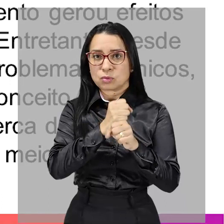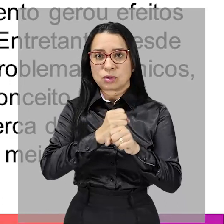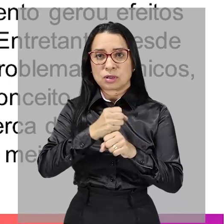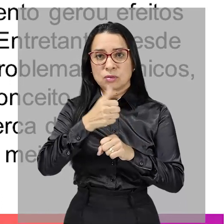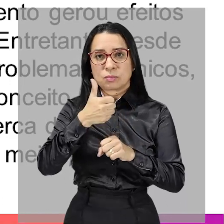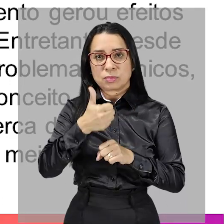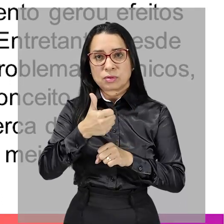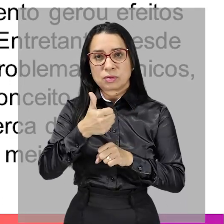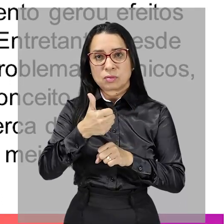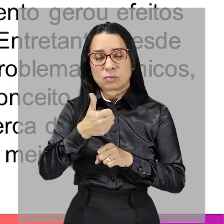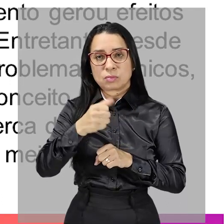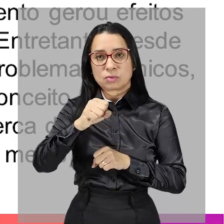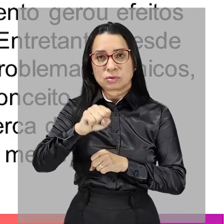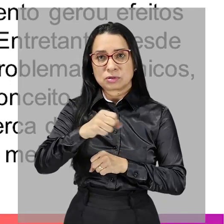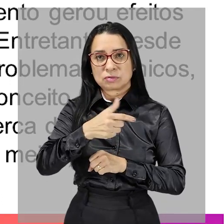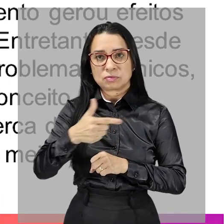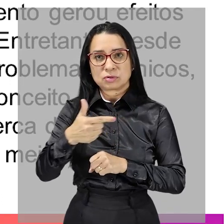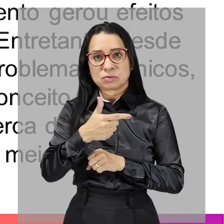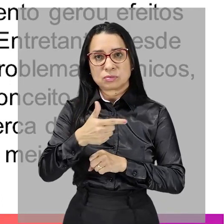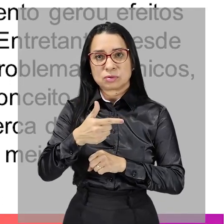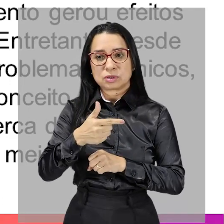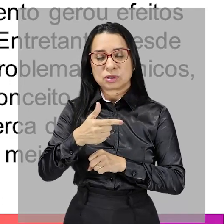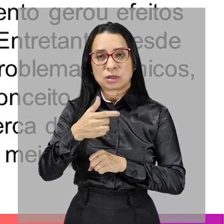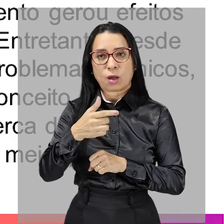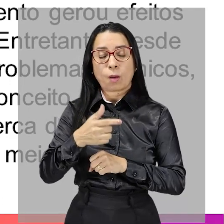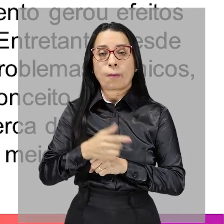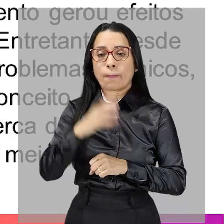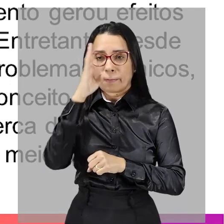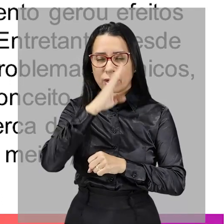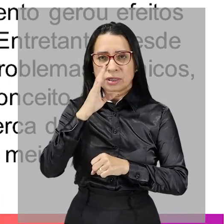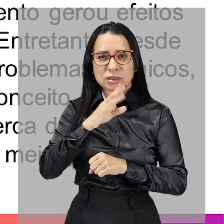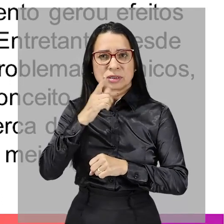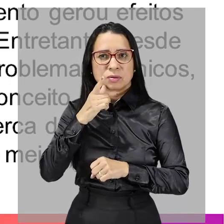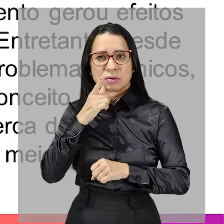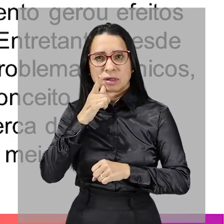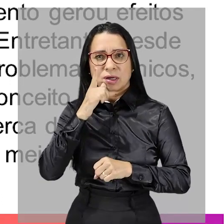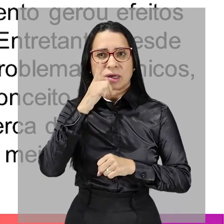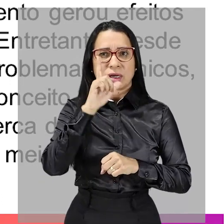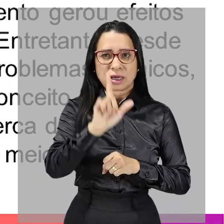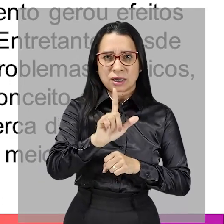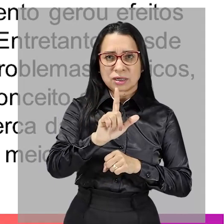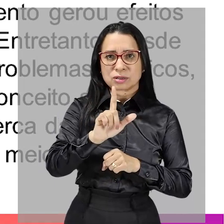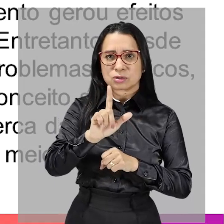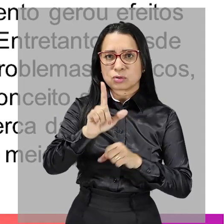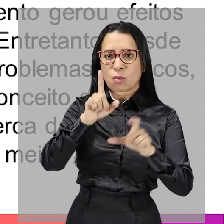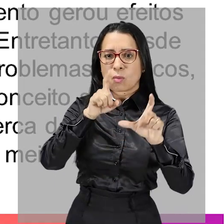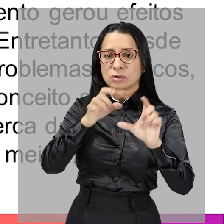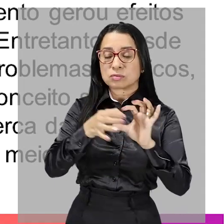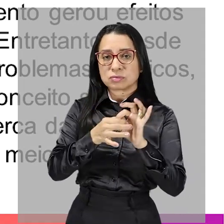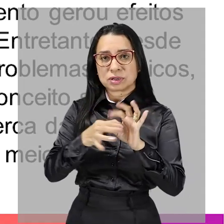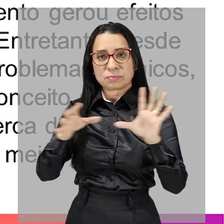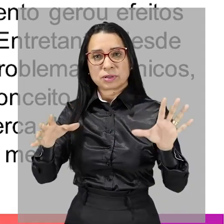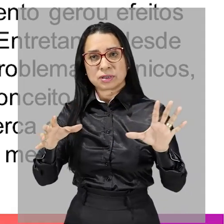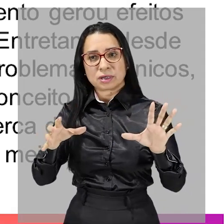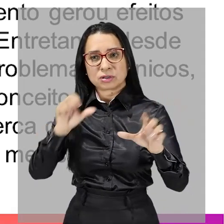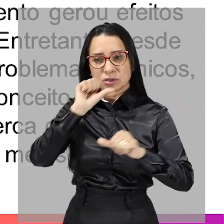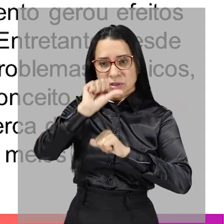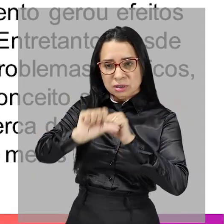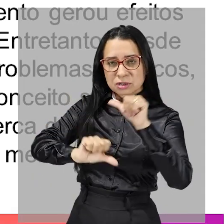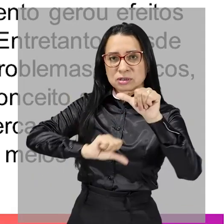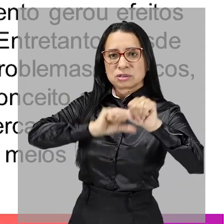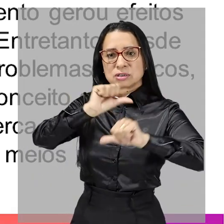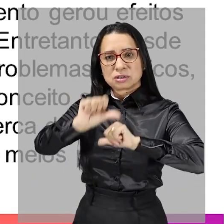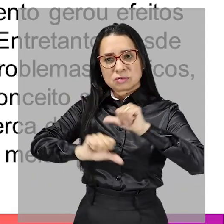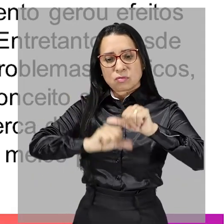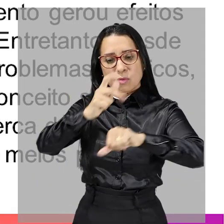1822, o Brasil alcançou a sua emancipação política, o que o tornou uma nação independente de